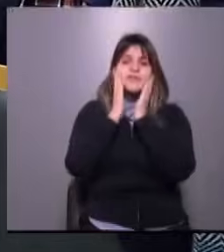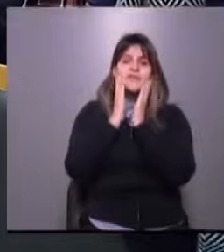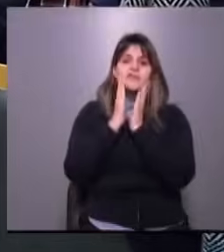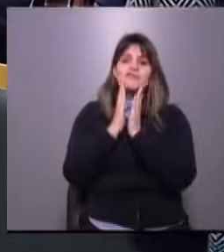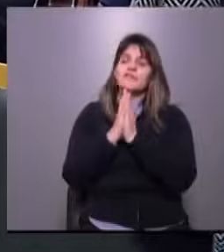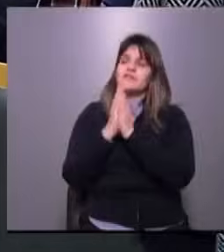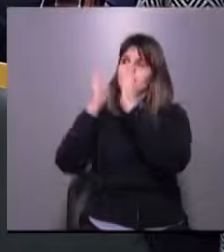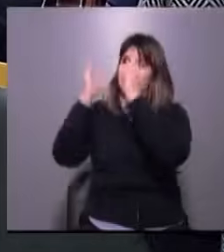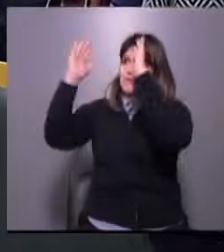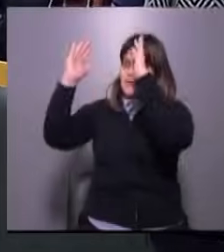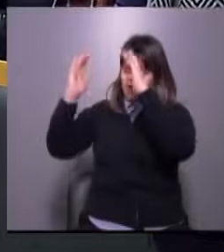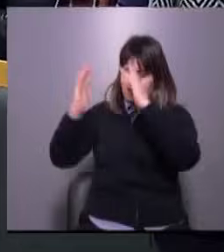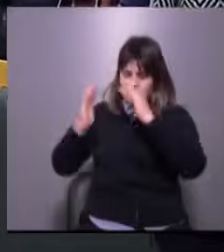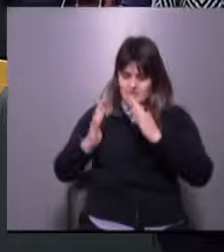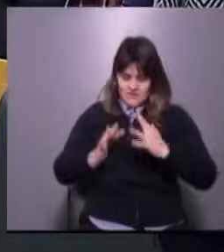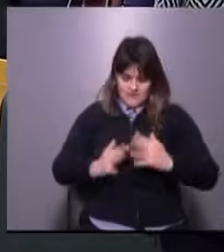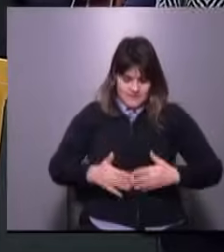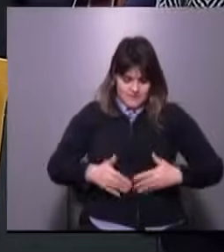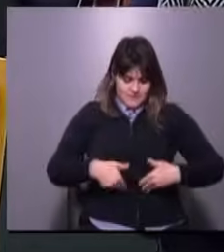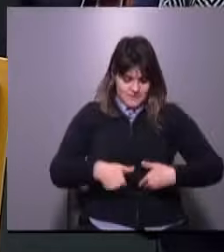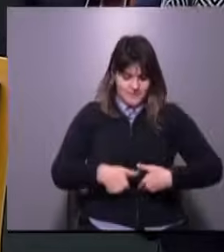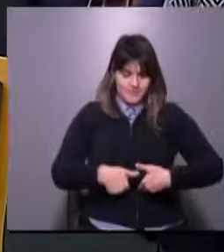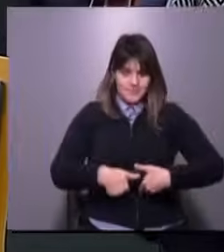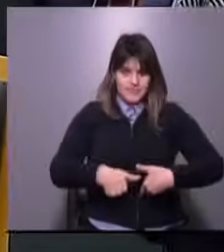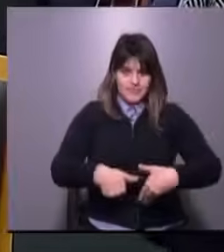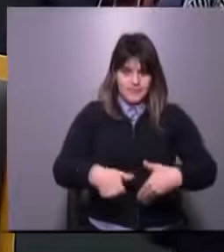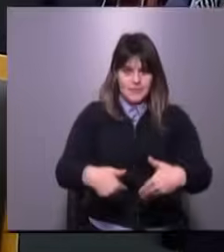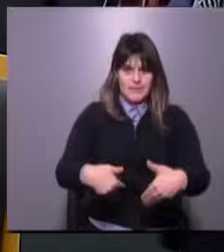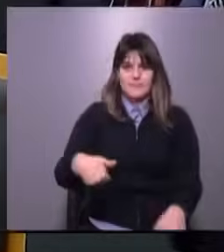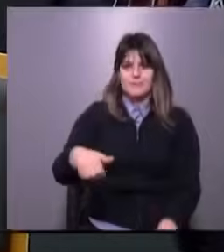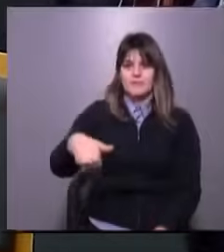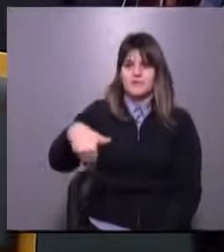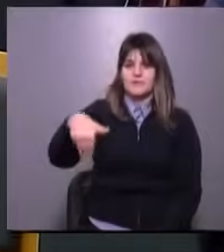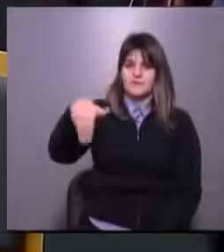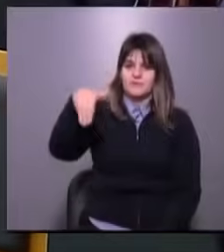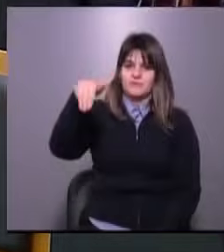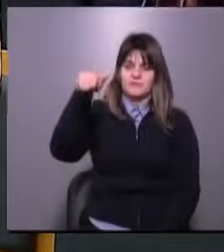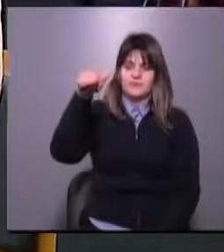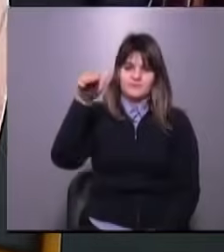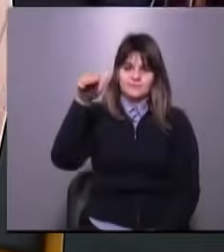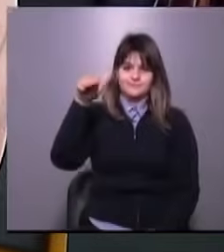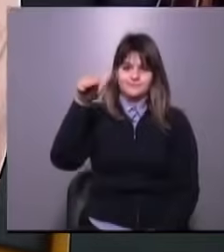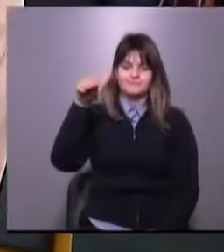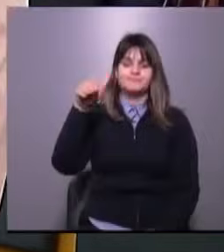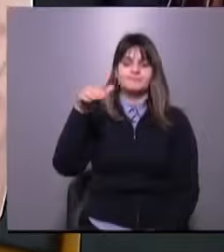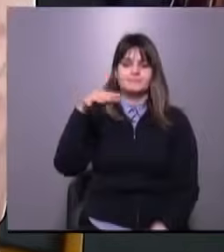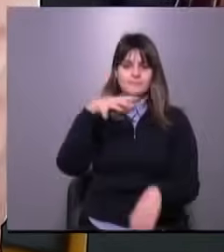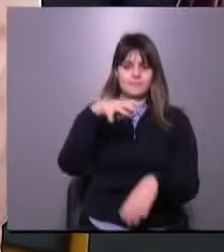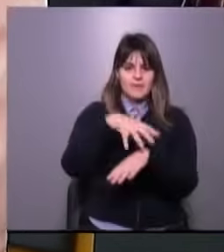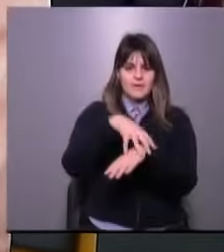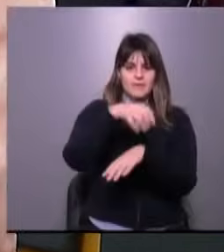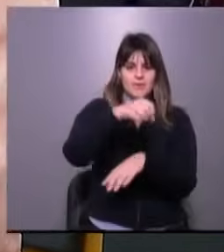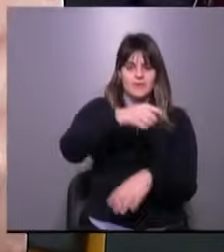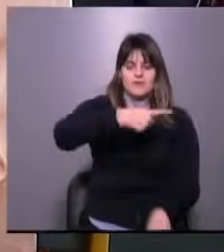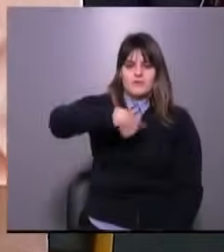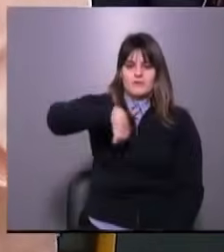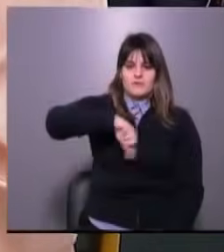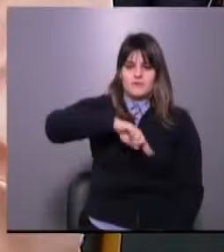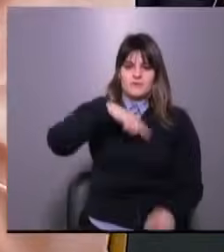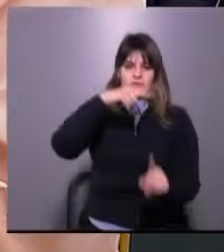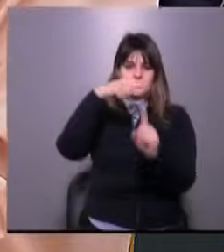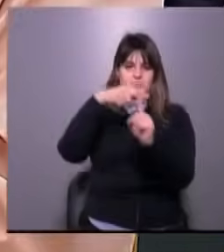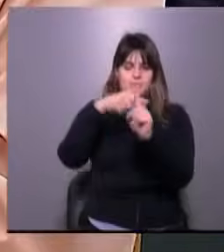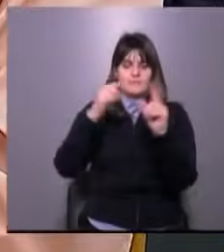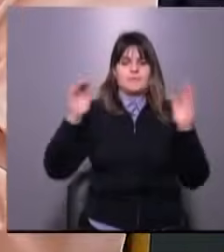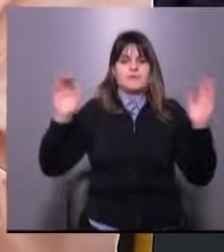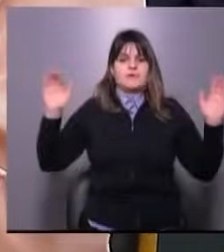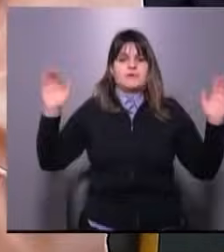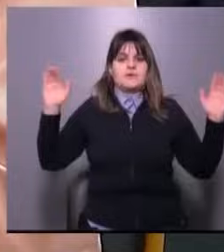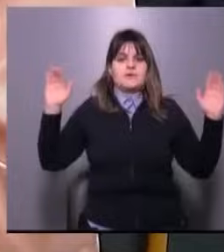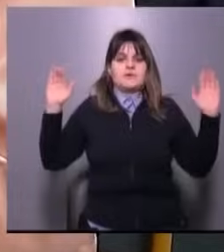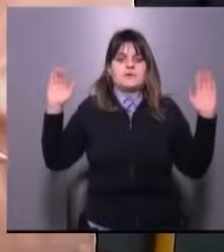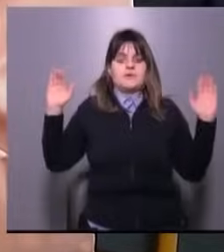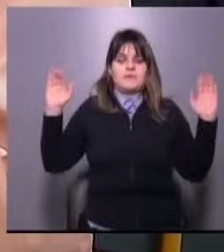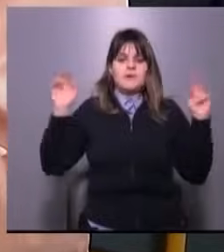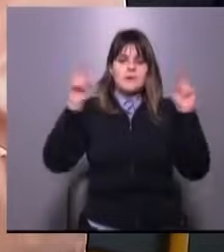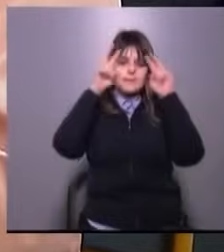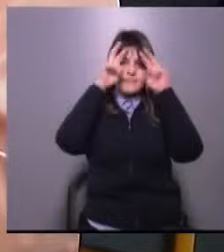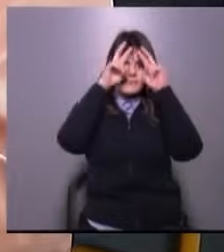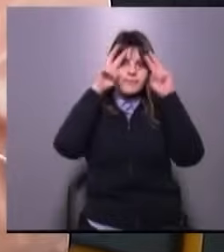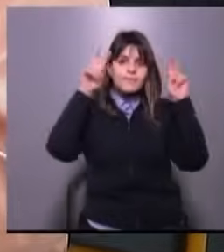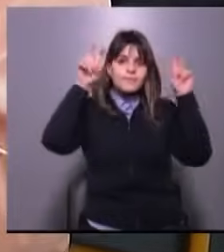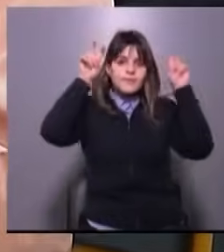encarnou pelo Espírito Santo no seio da Virgem Maria e se fez homem. Também por nós